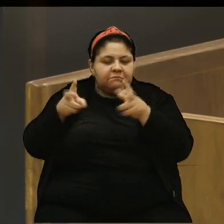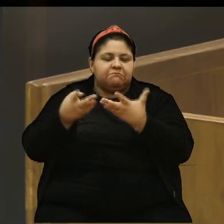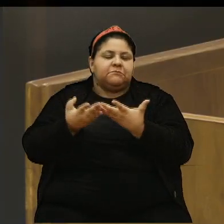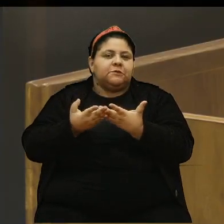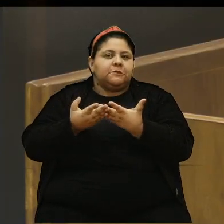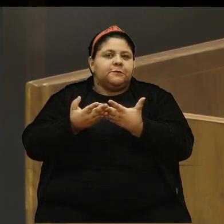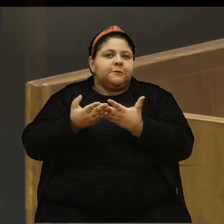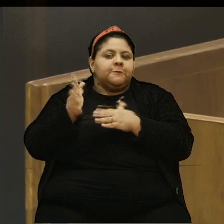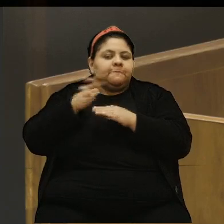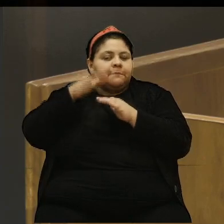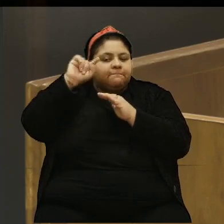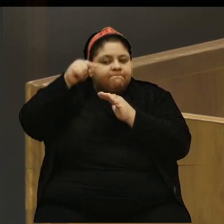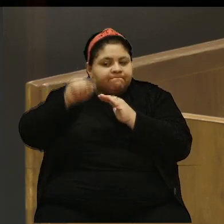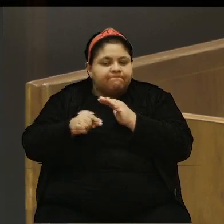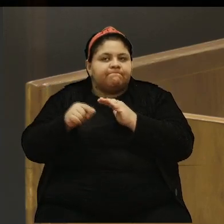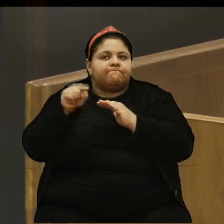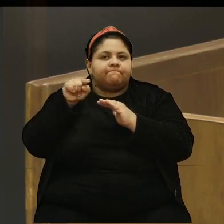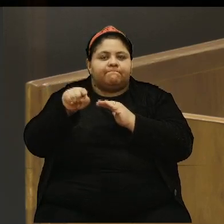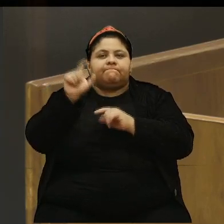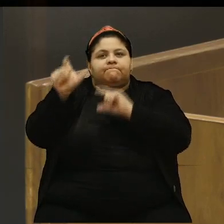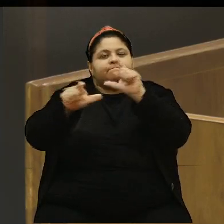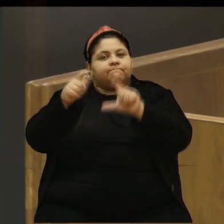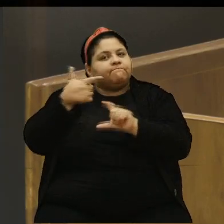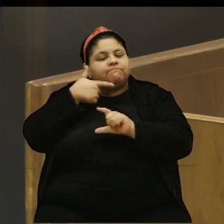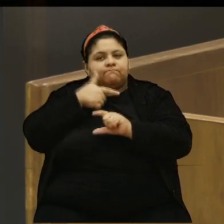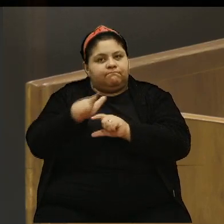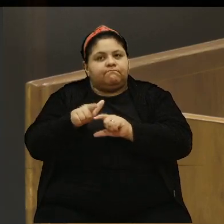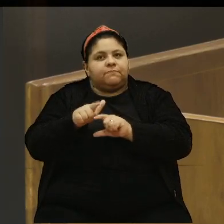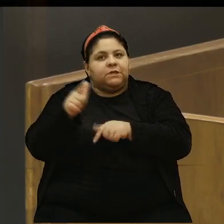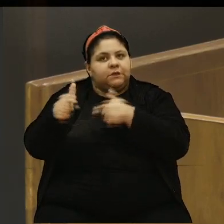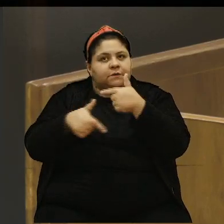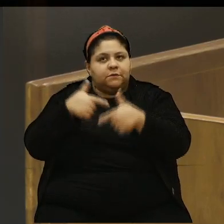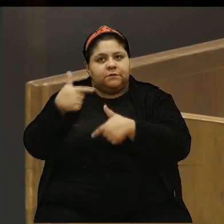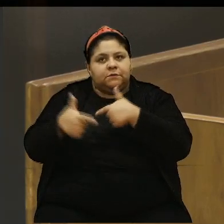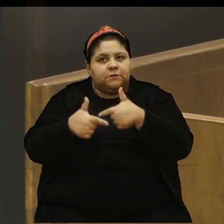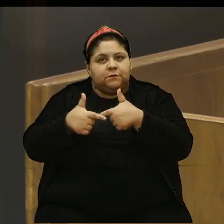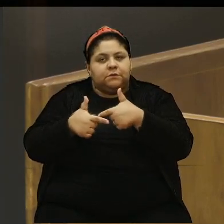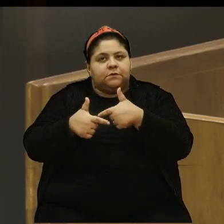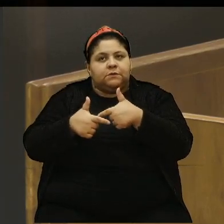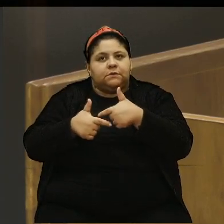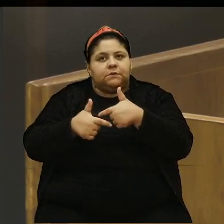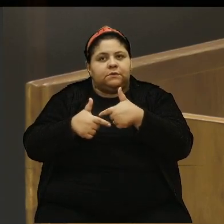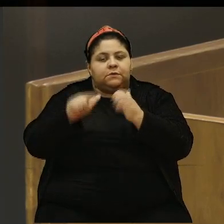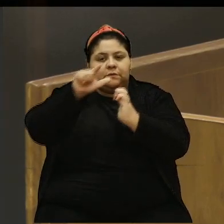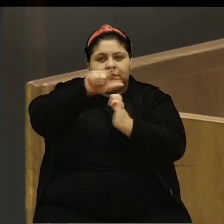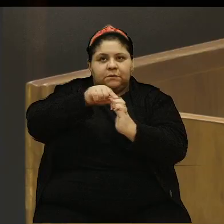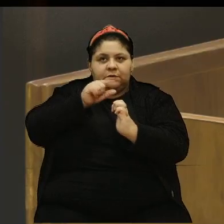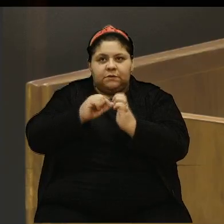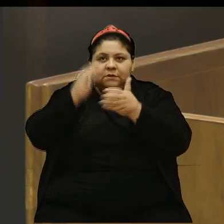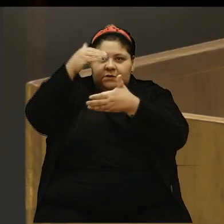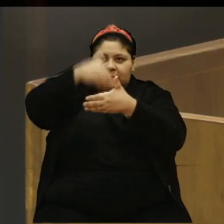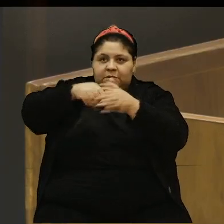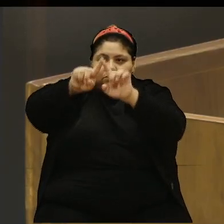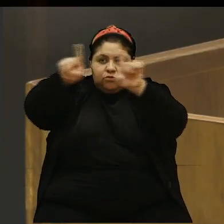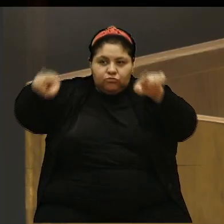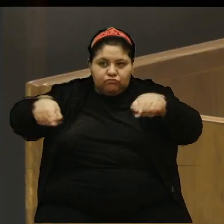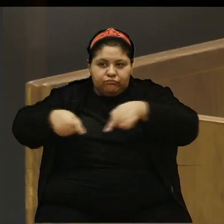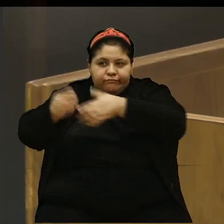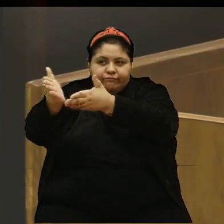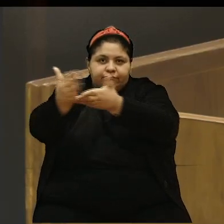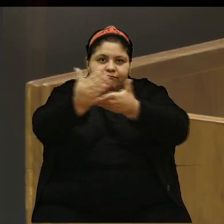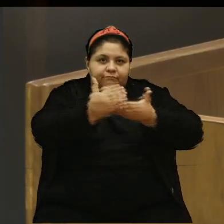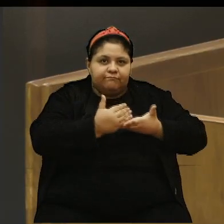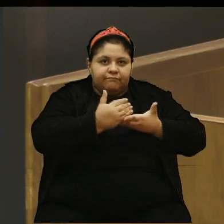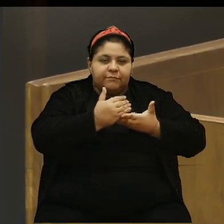mais profundo, né, para que esse pessoal consiga realmente trabalhar e empreender dentro das bacias de captação.